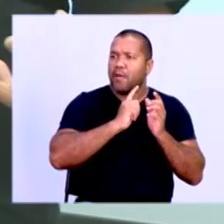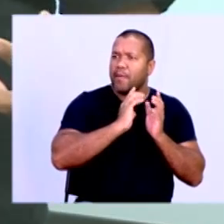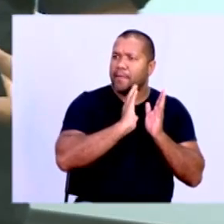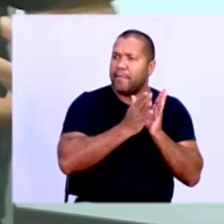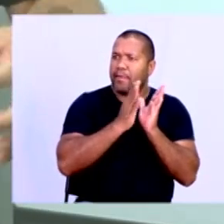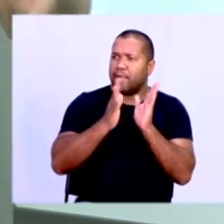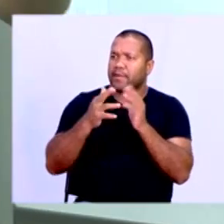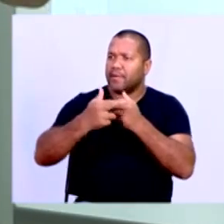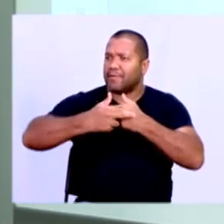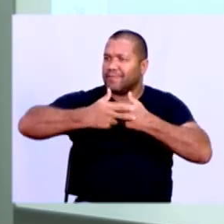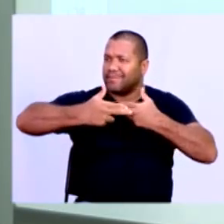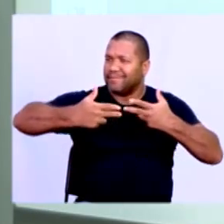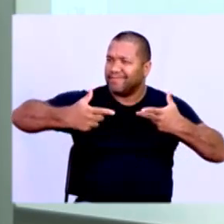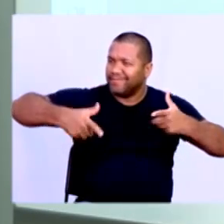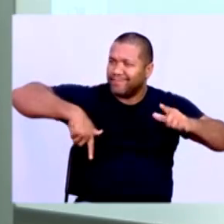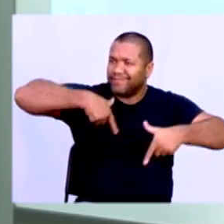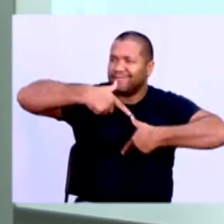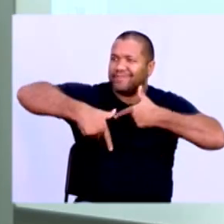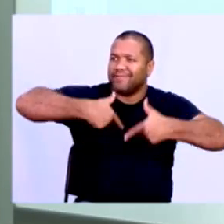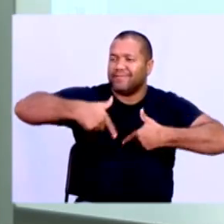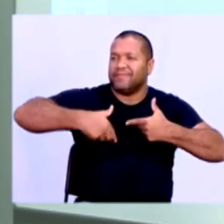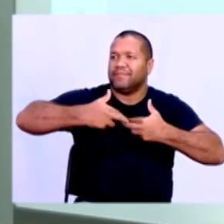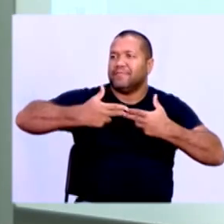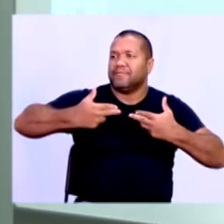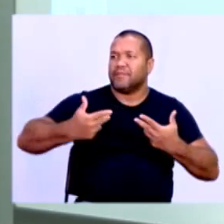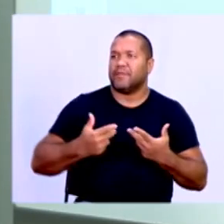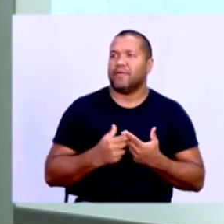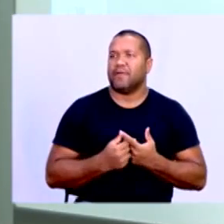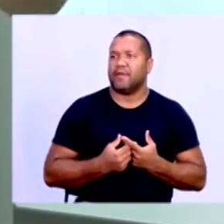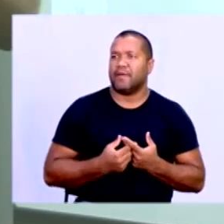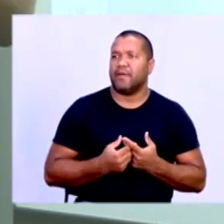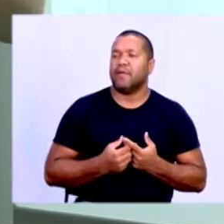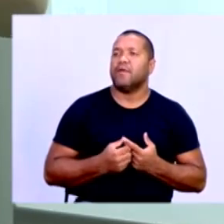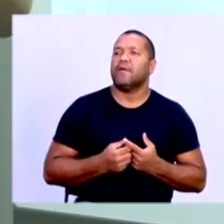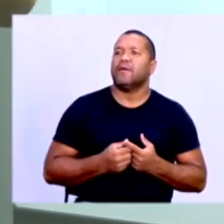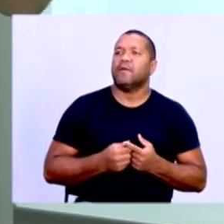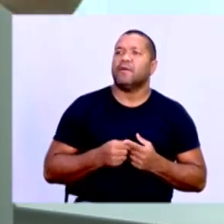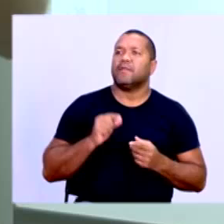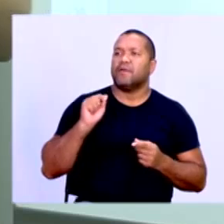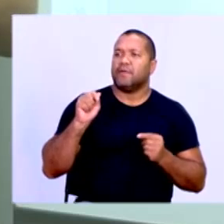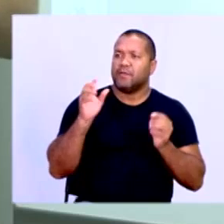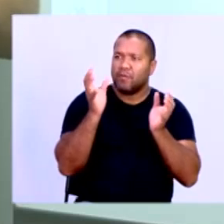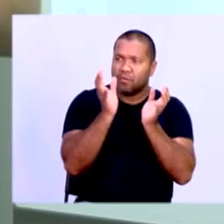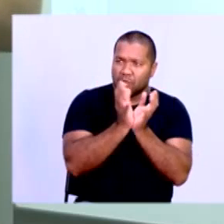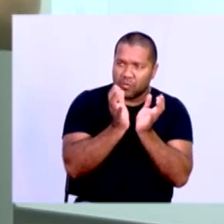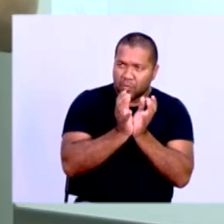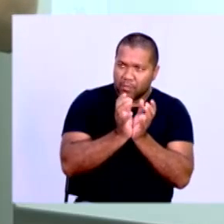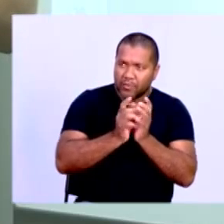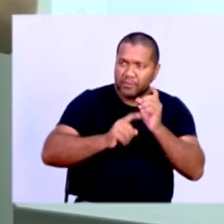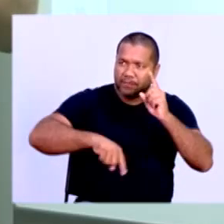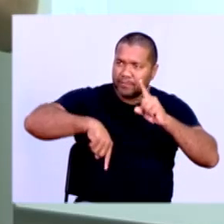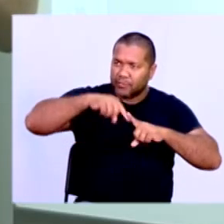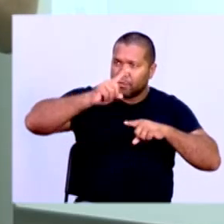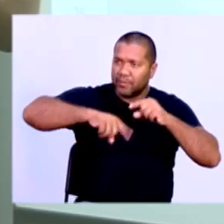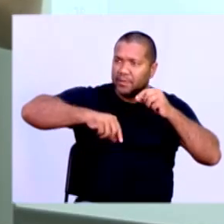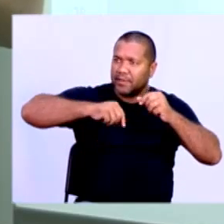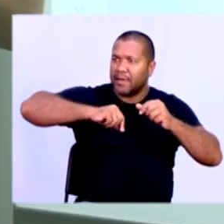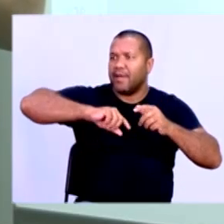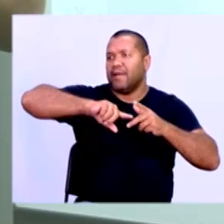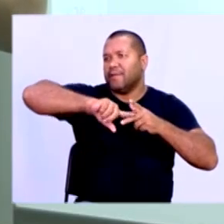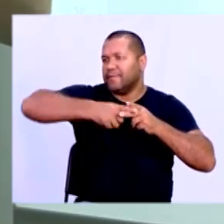Laravel é um framework que... o que é o framework? É um conjunto de bibliotecas e ferramentas que servem para